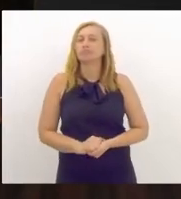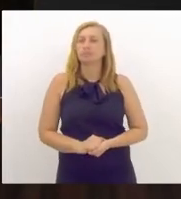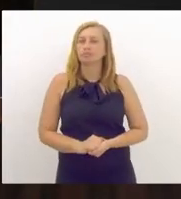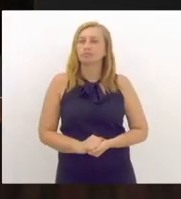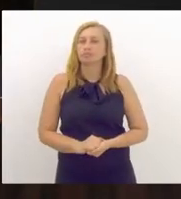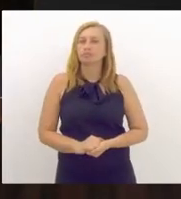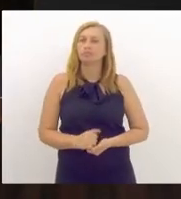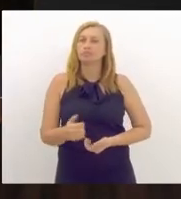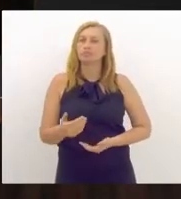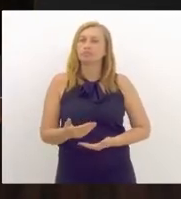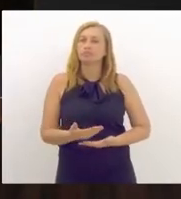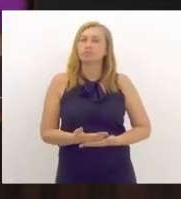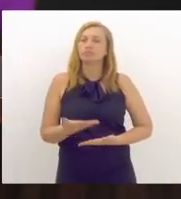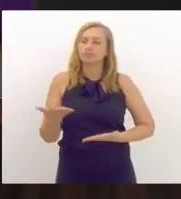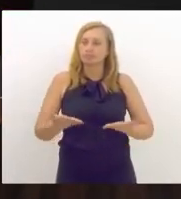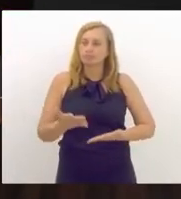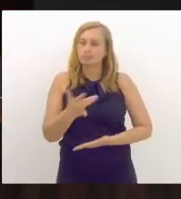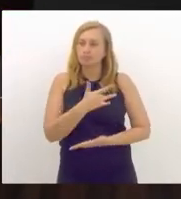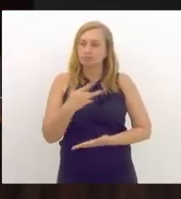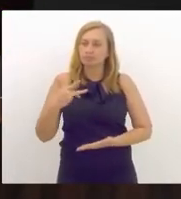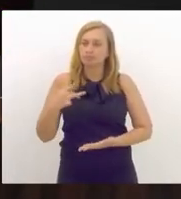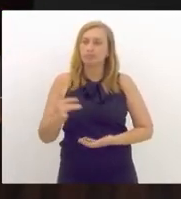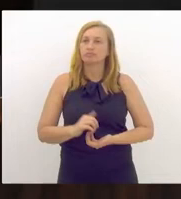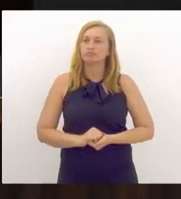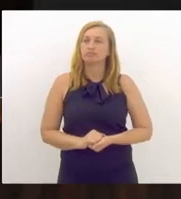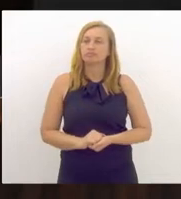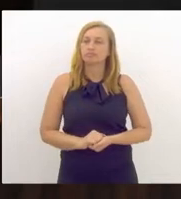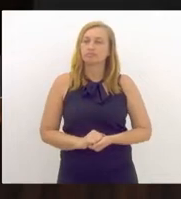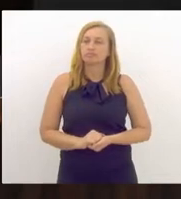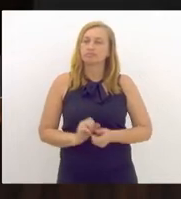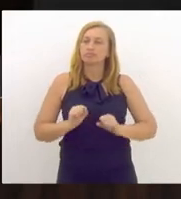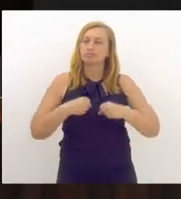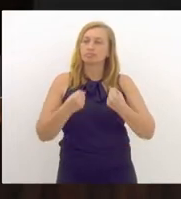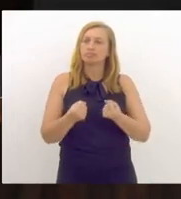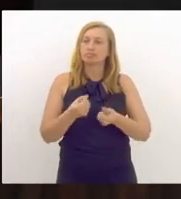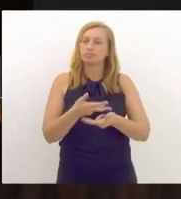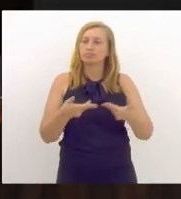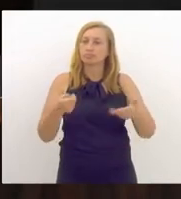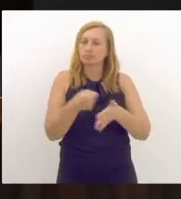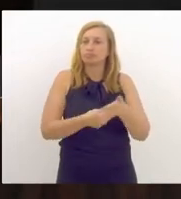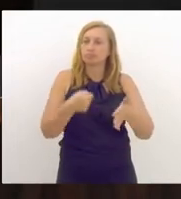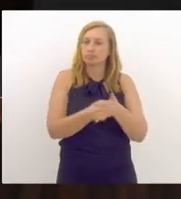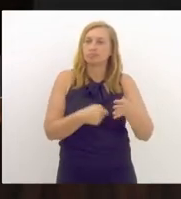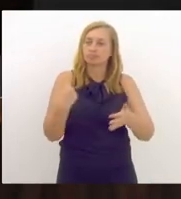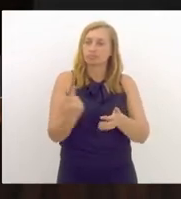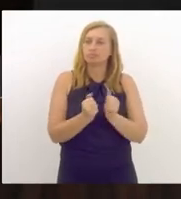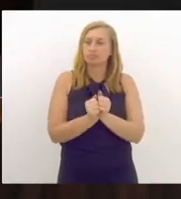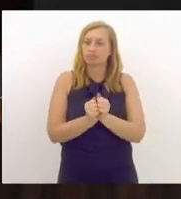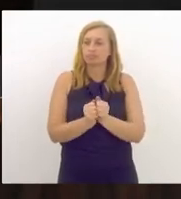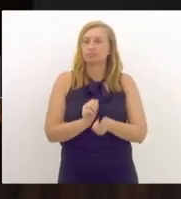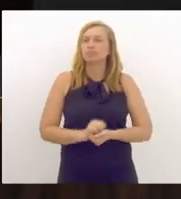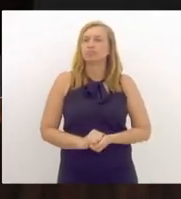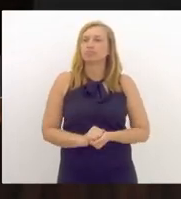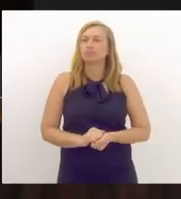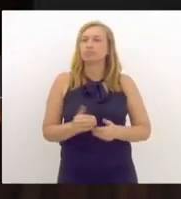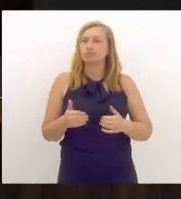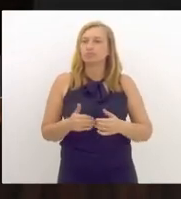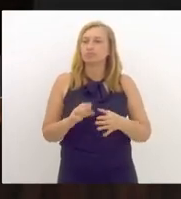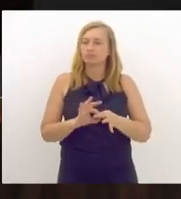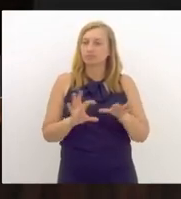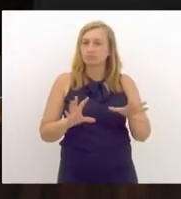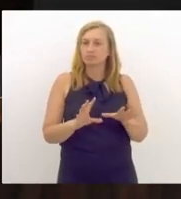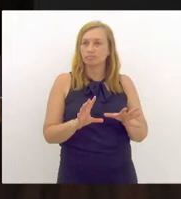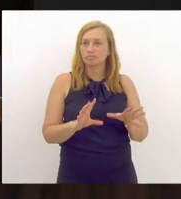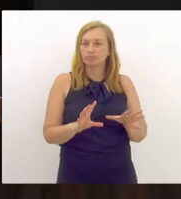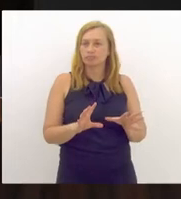servidora da saúde e que se empenhou e muitas lutas juntamente conosco antes da gente abrir para as